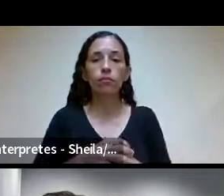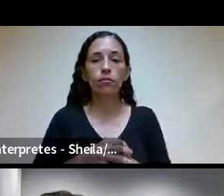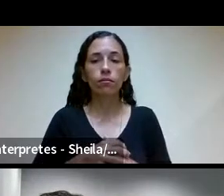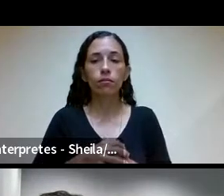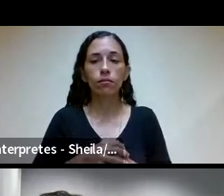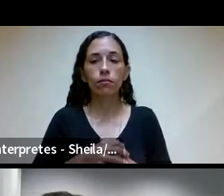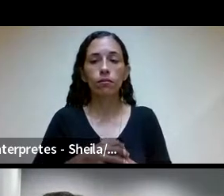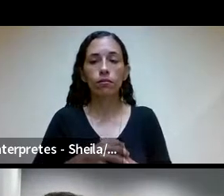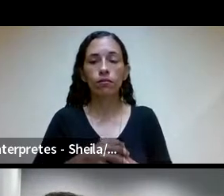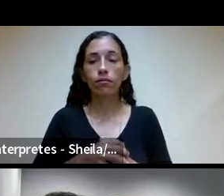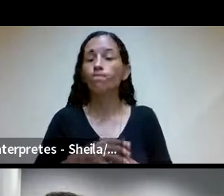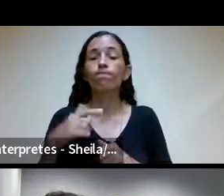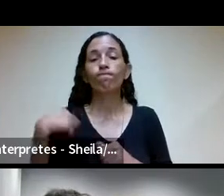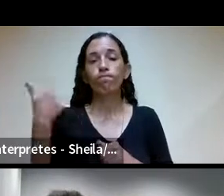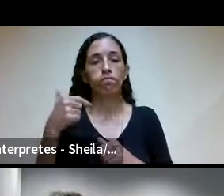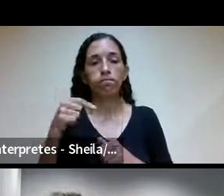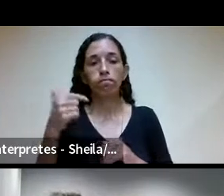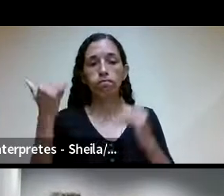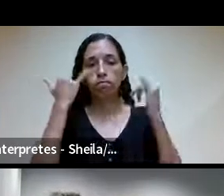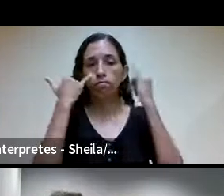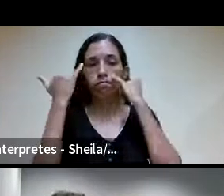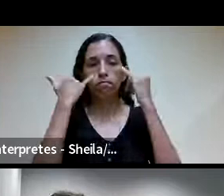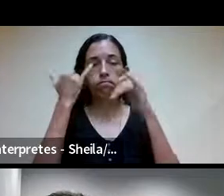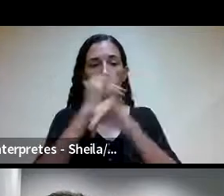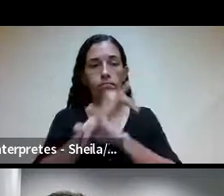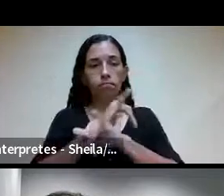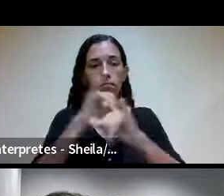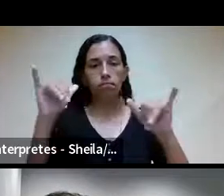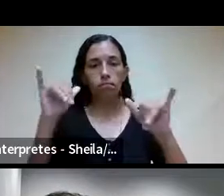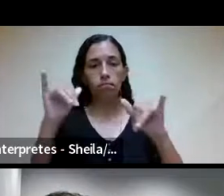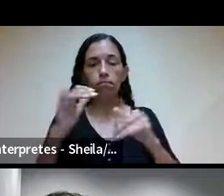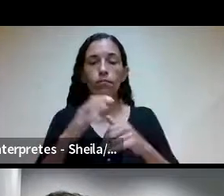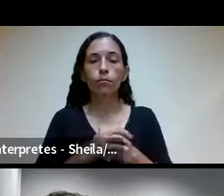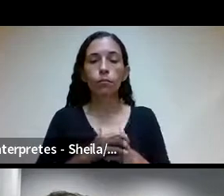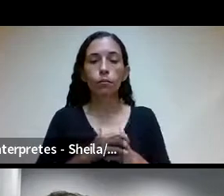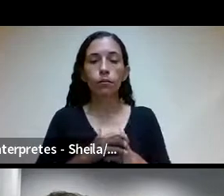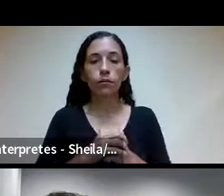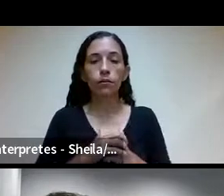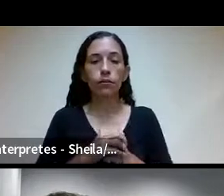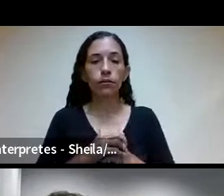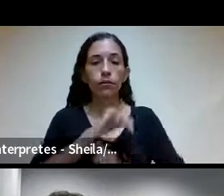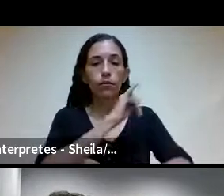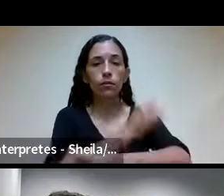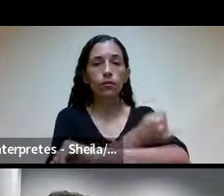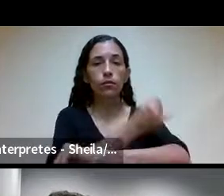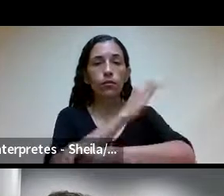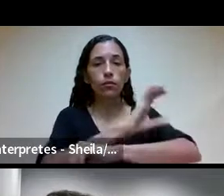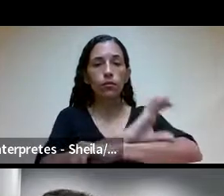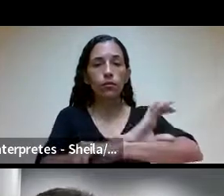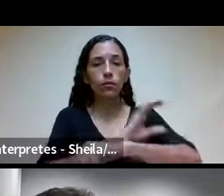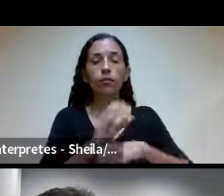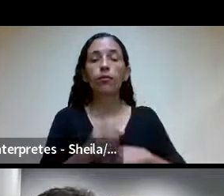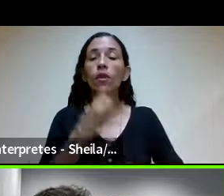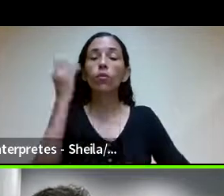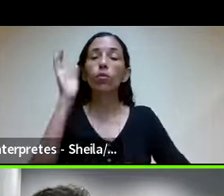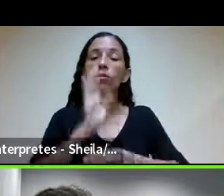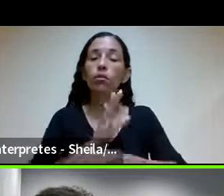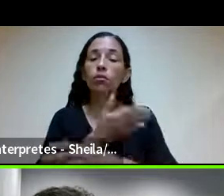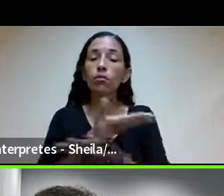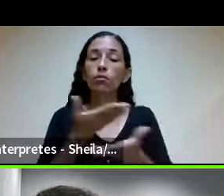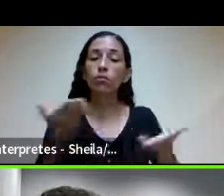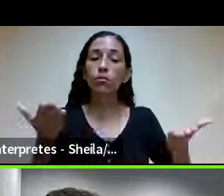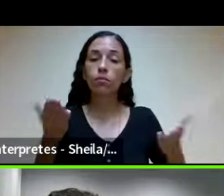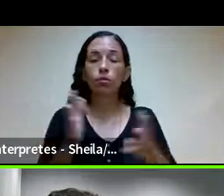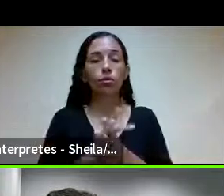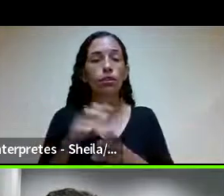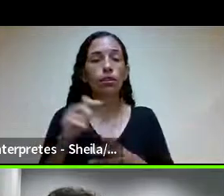Não tenho comunicações ou proposições, senhor presidente. Doutor José Carlos. Boa tarde a todos.